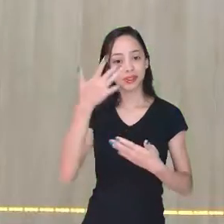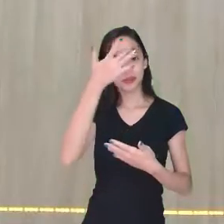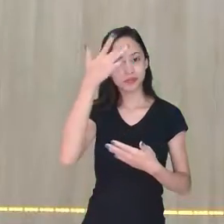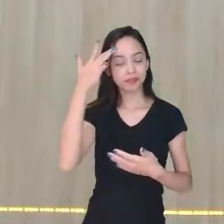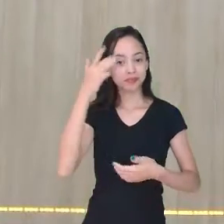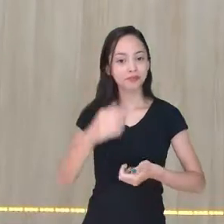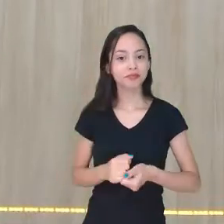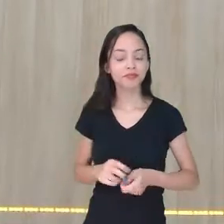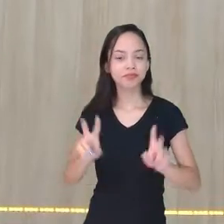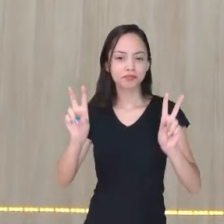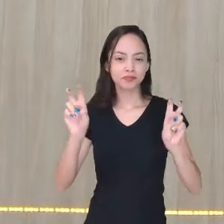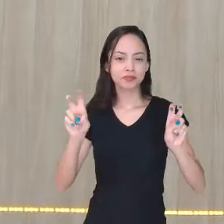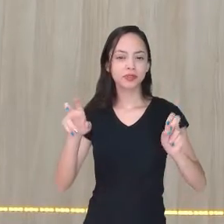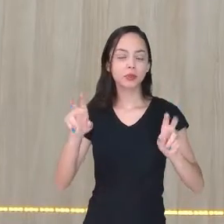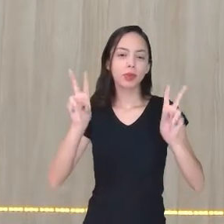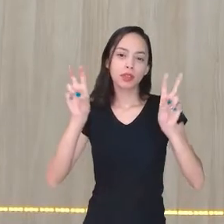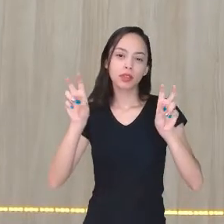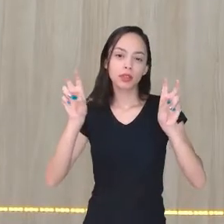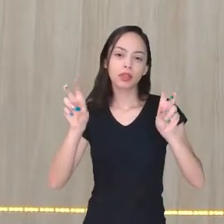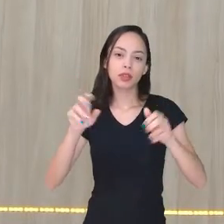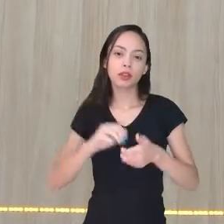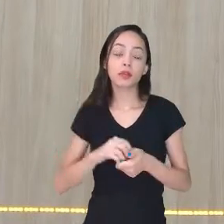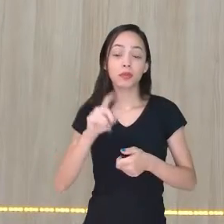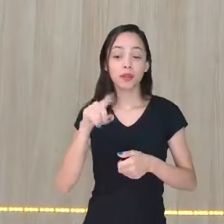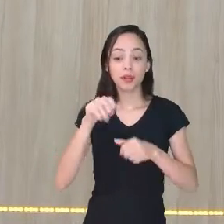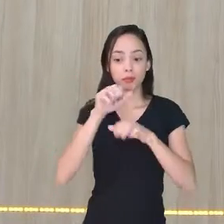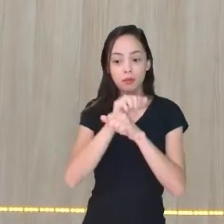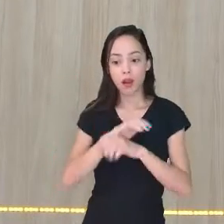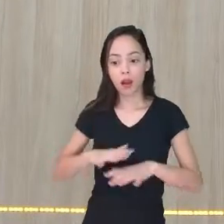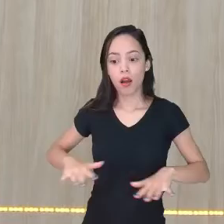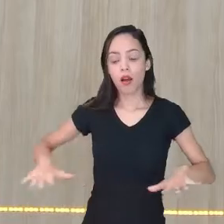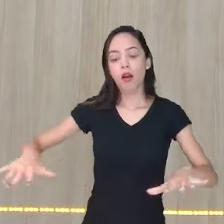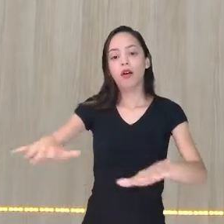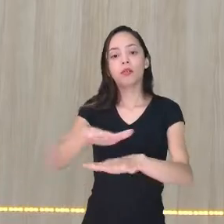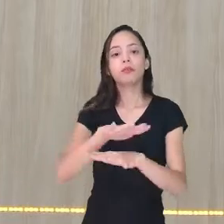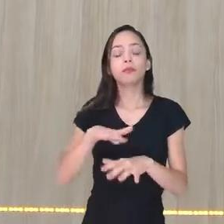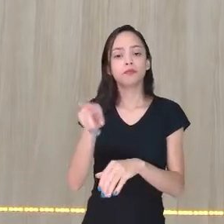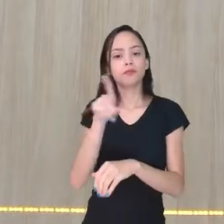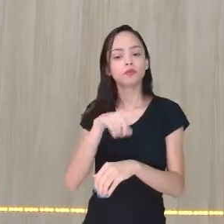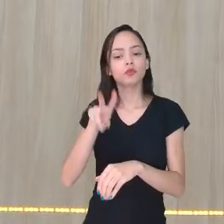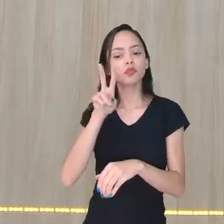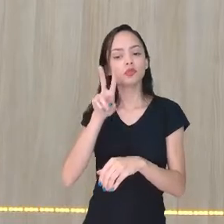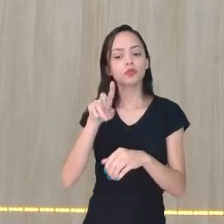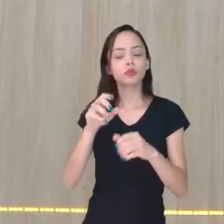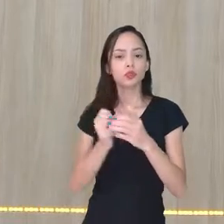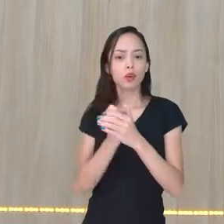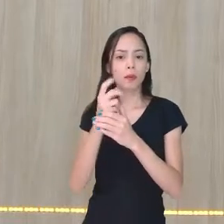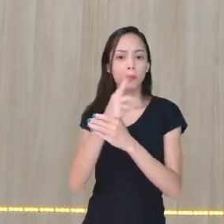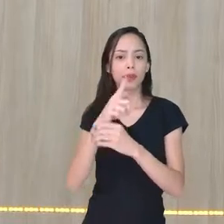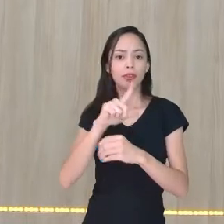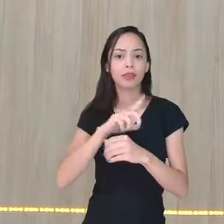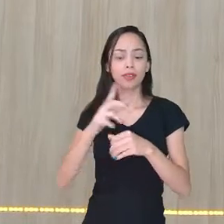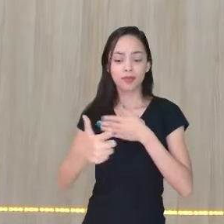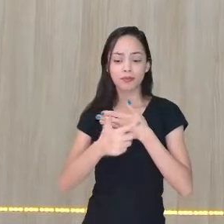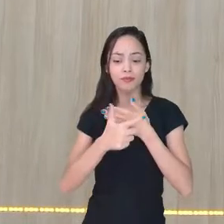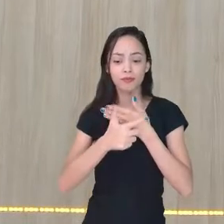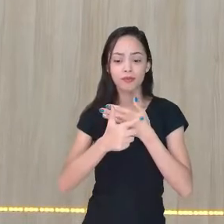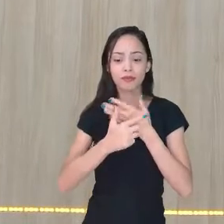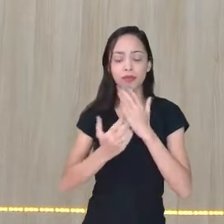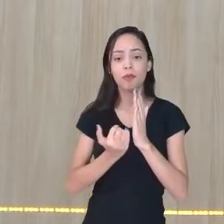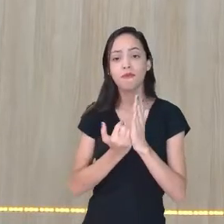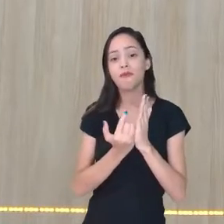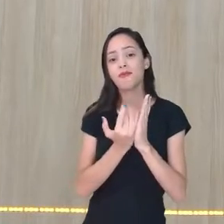Vendo a respeito desse tema, né, que é um tema assim bem amplo, como a gente viu, as plantas têm diversas funções, desde a nossa alimentação,